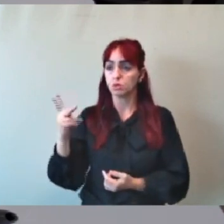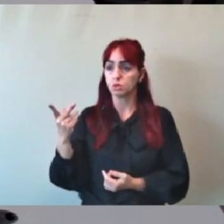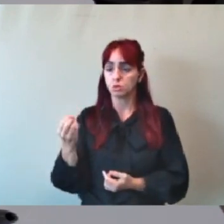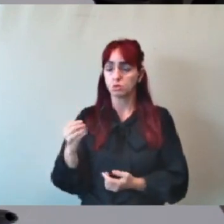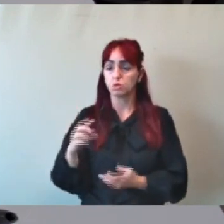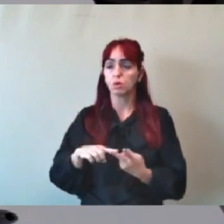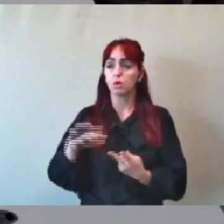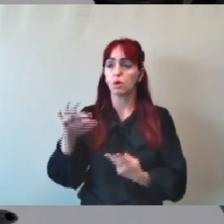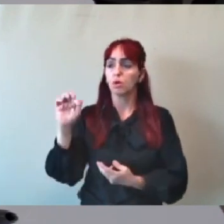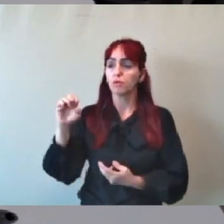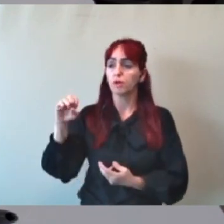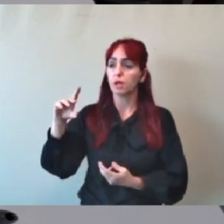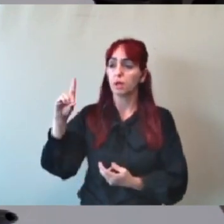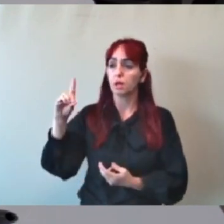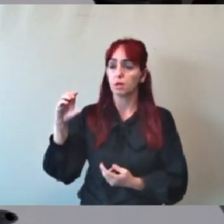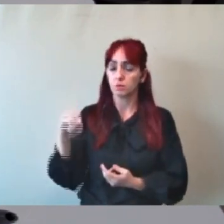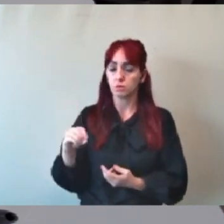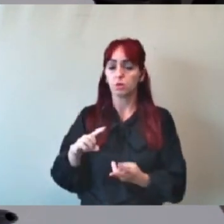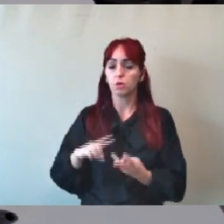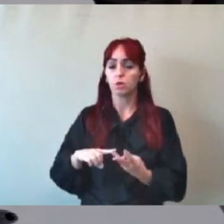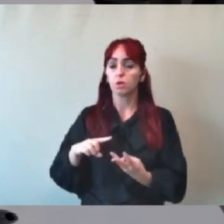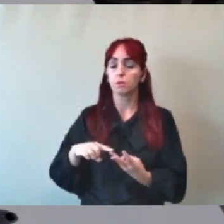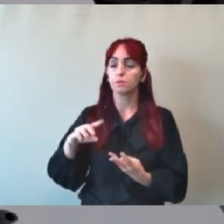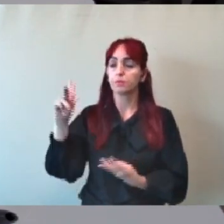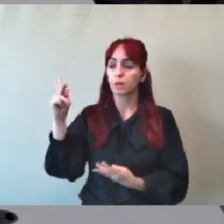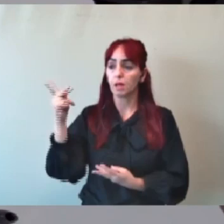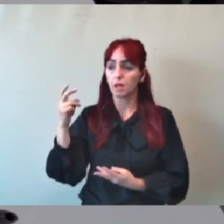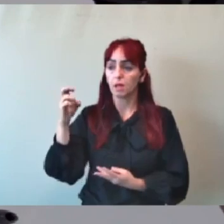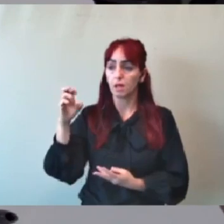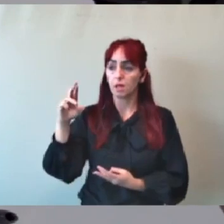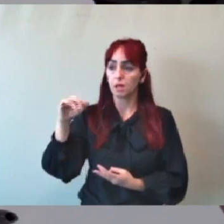Com o relator. Vereador Henrique Braga? De acordo.